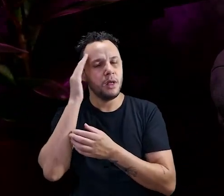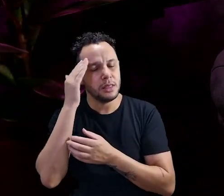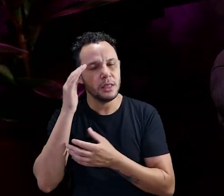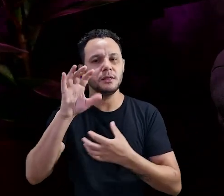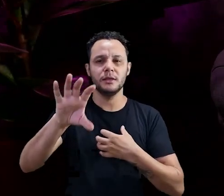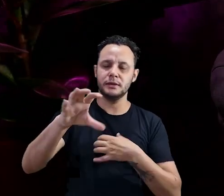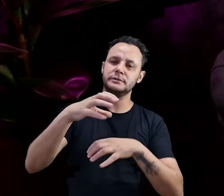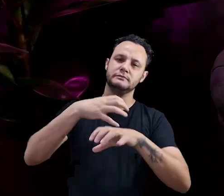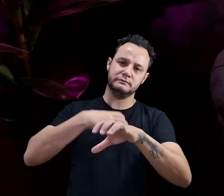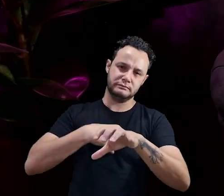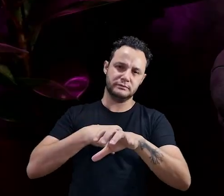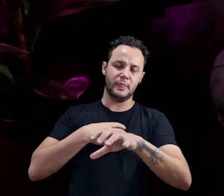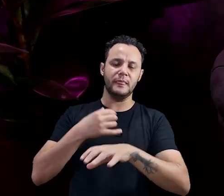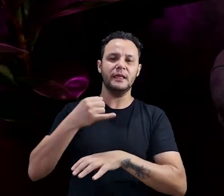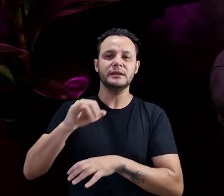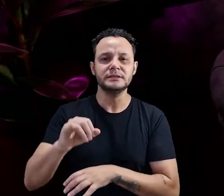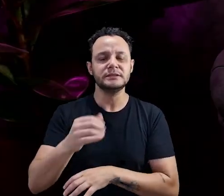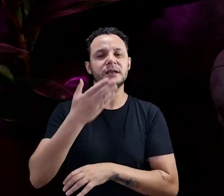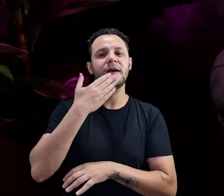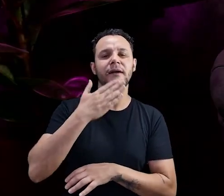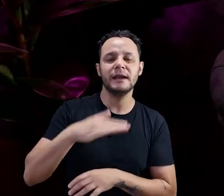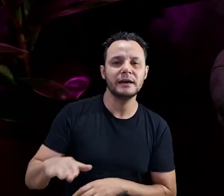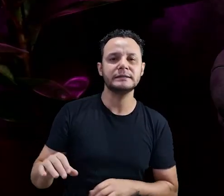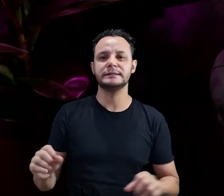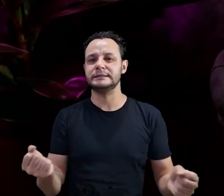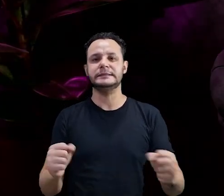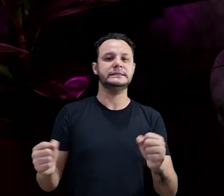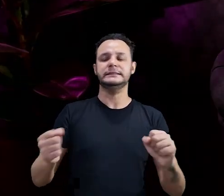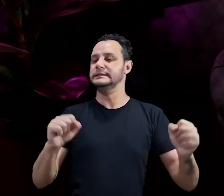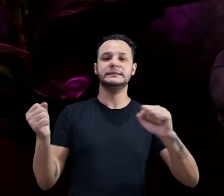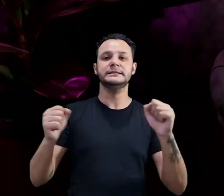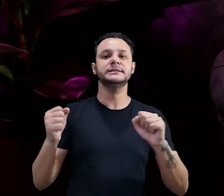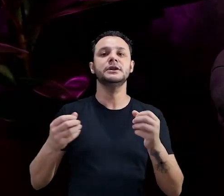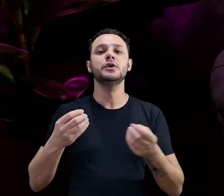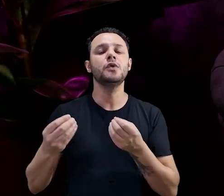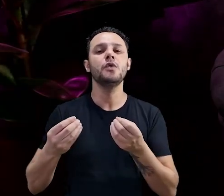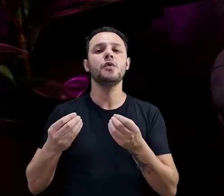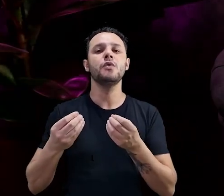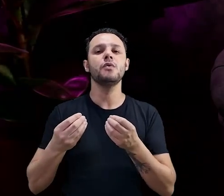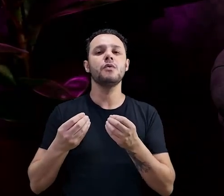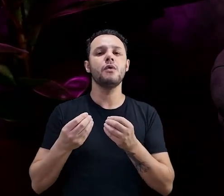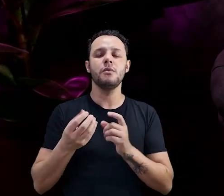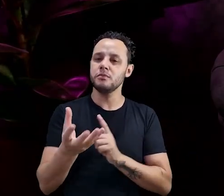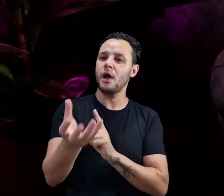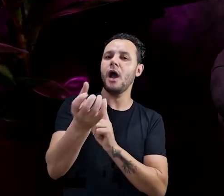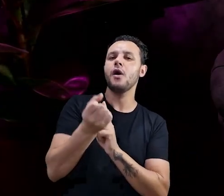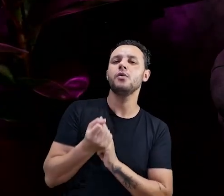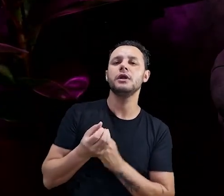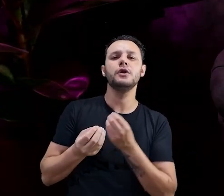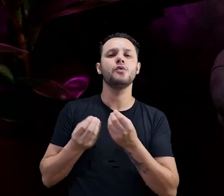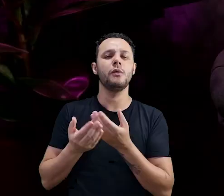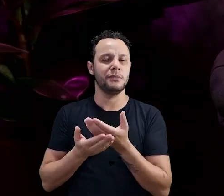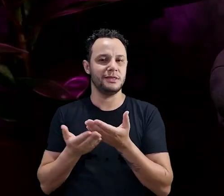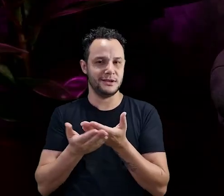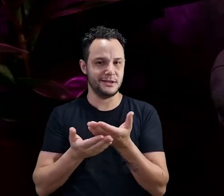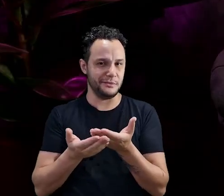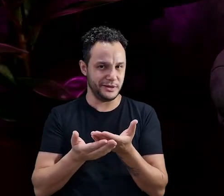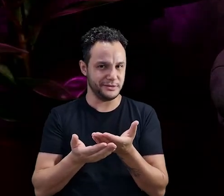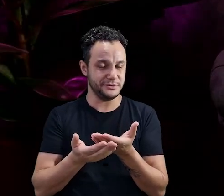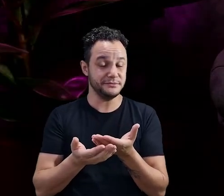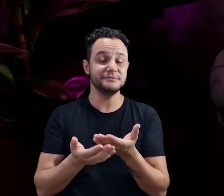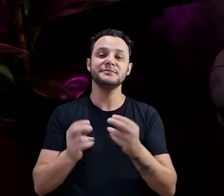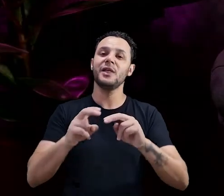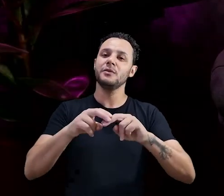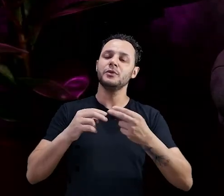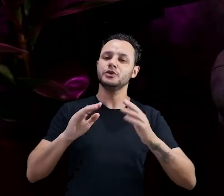conseguir compreender o que fazer eventualmente no momento de crise, como tratar aquela criança, quais são as necessidades que ela